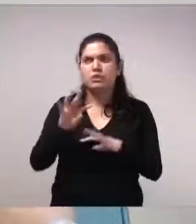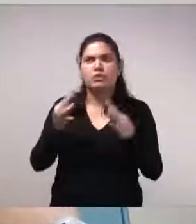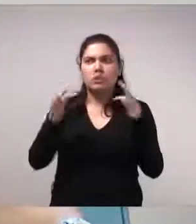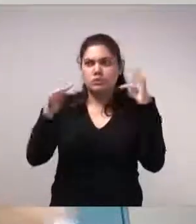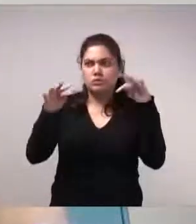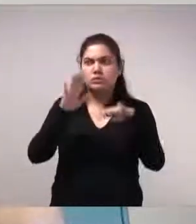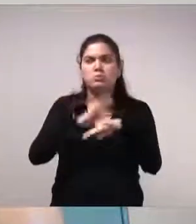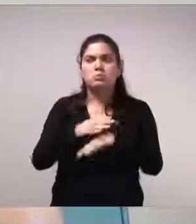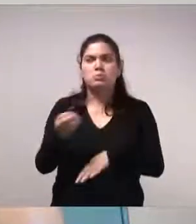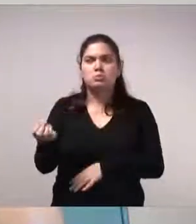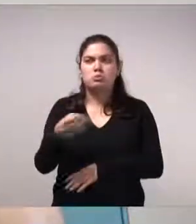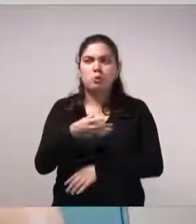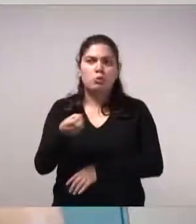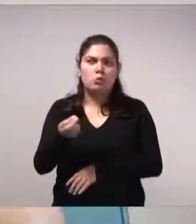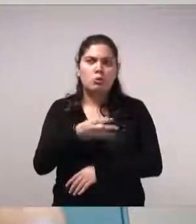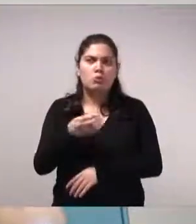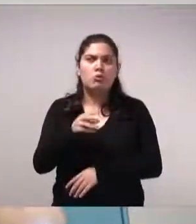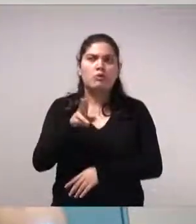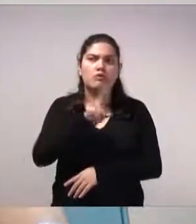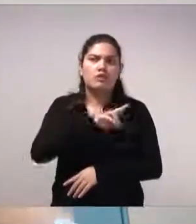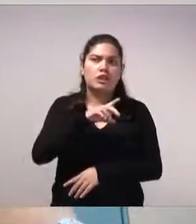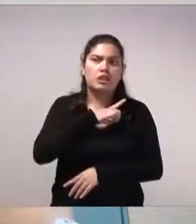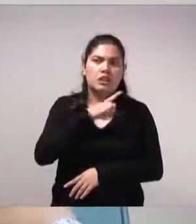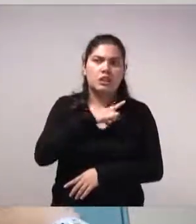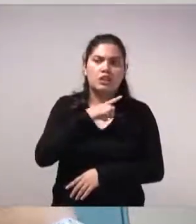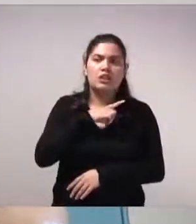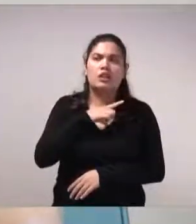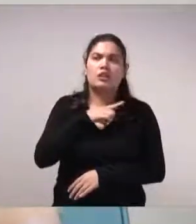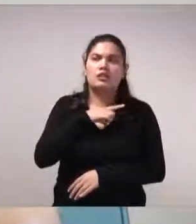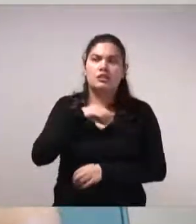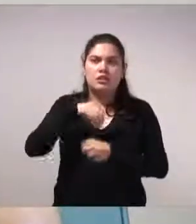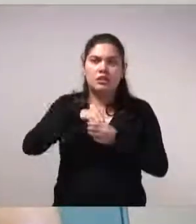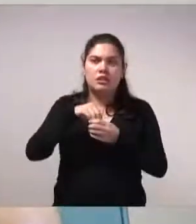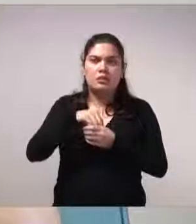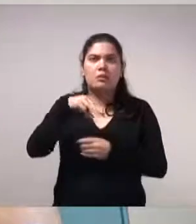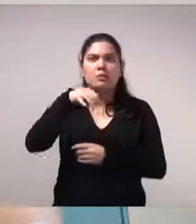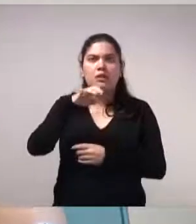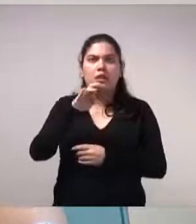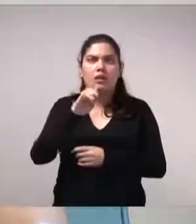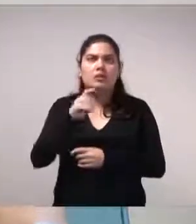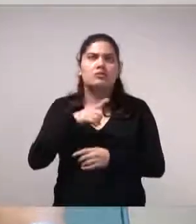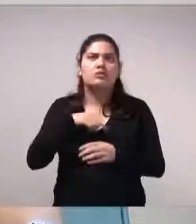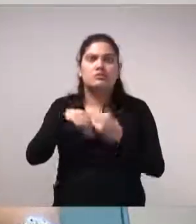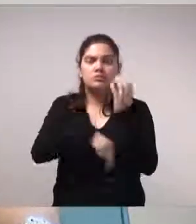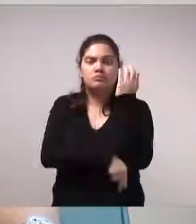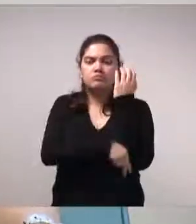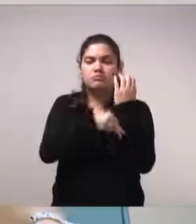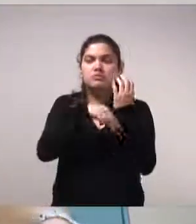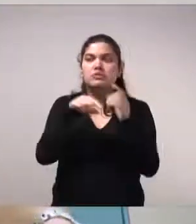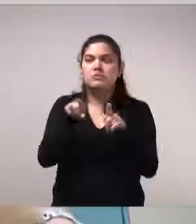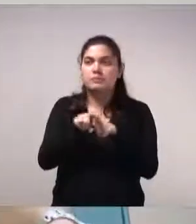moderna, disponível no mercado, a gente conseguiu uma redução significativa no consumo dos elevadores também.